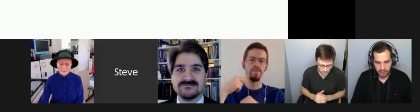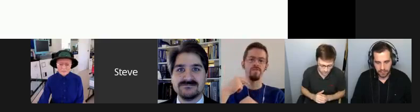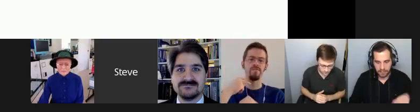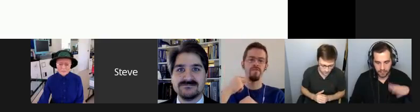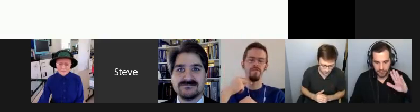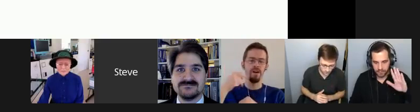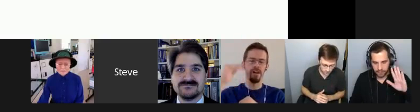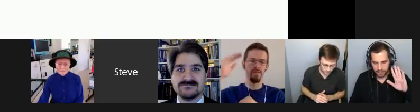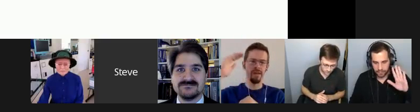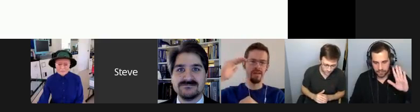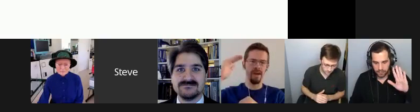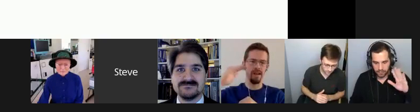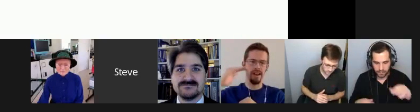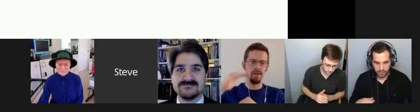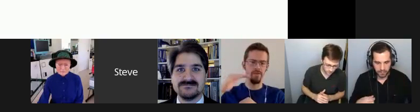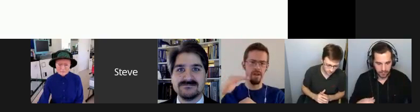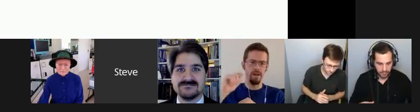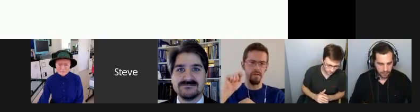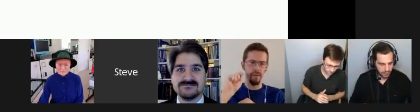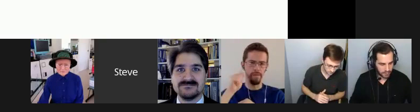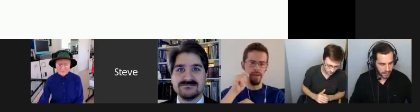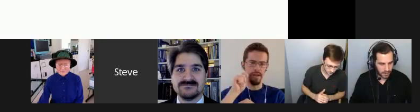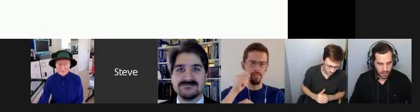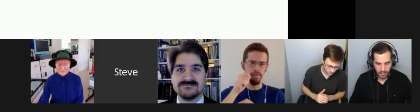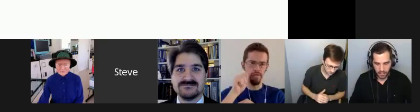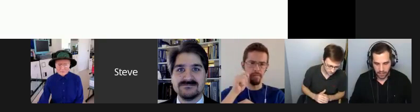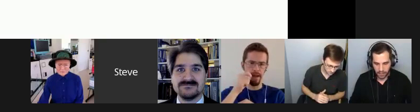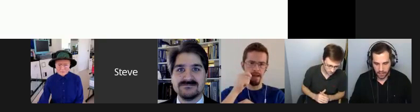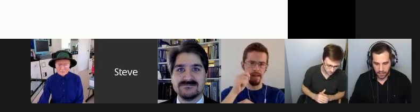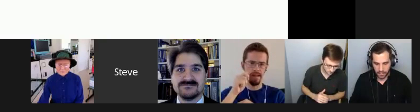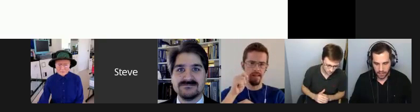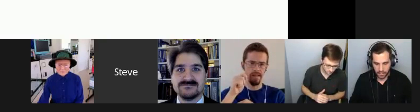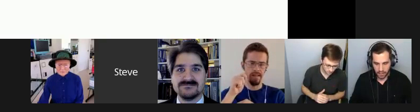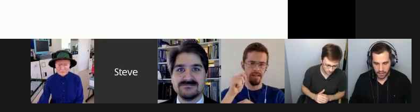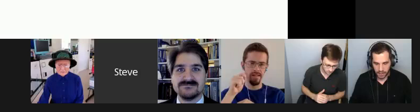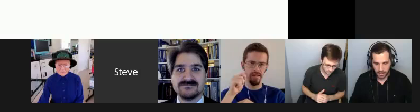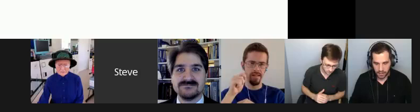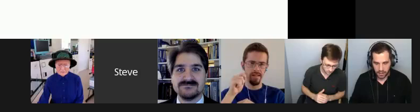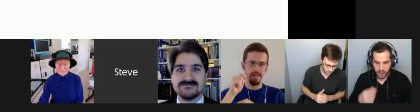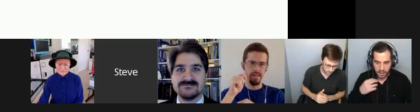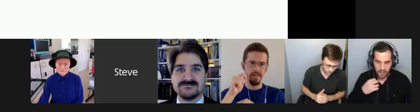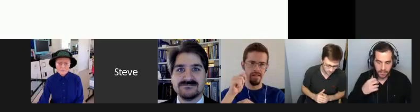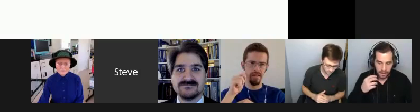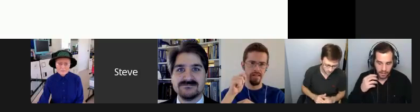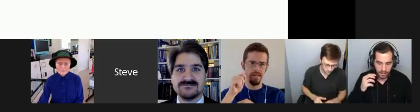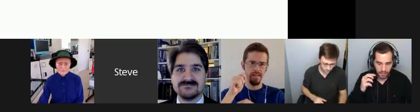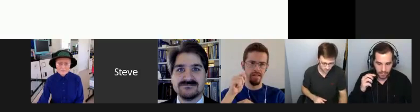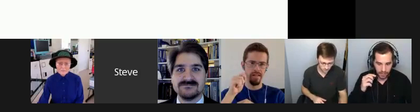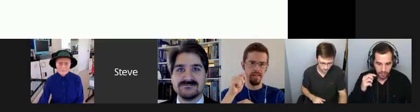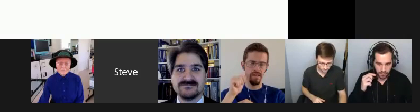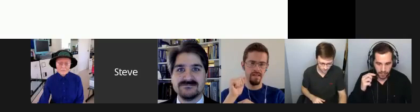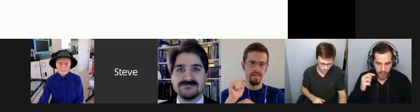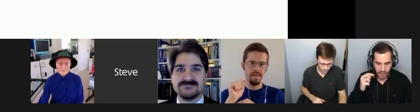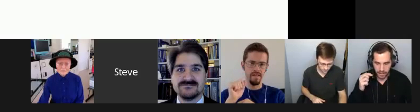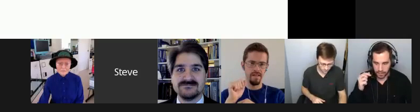Diego, your volume has gone down really low. Maybe you need to move your mic. Okay.